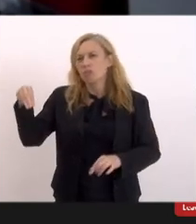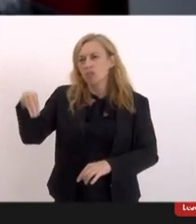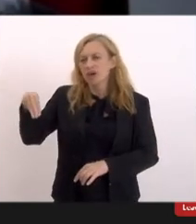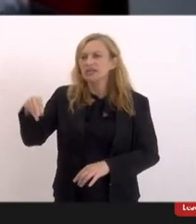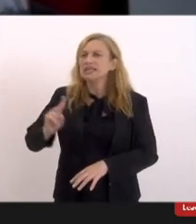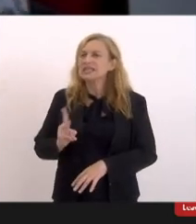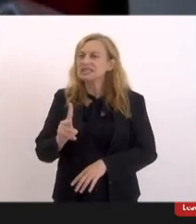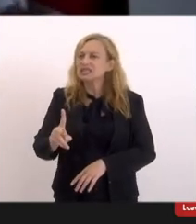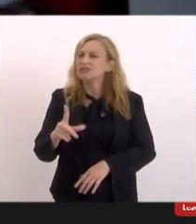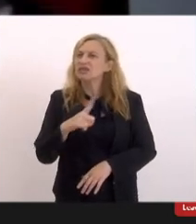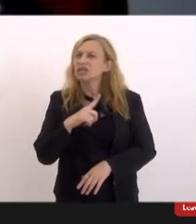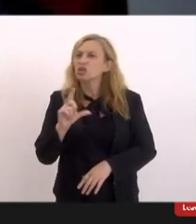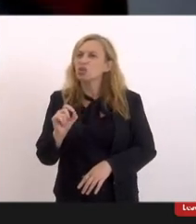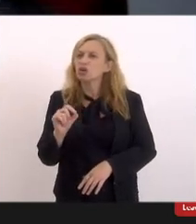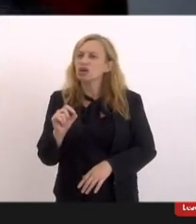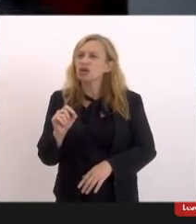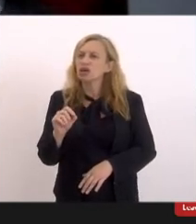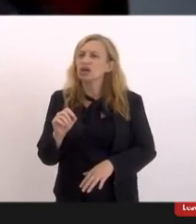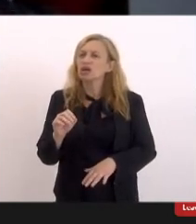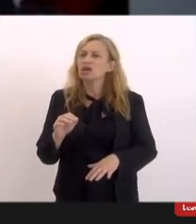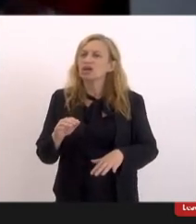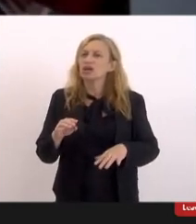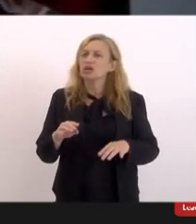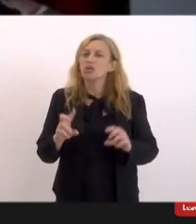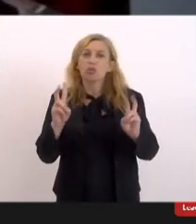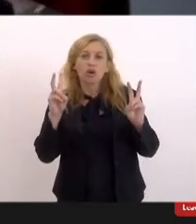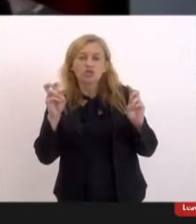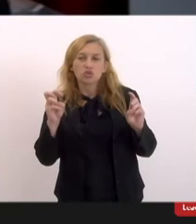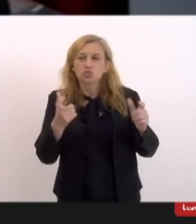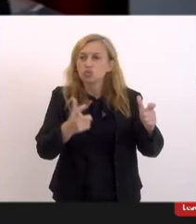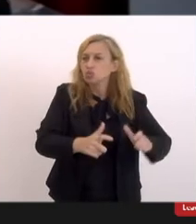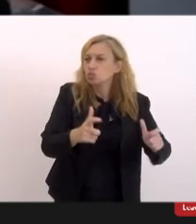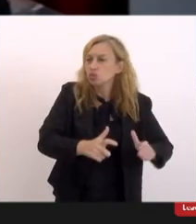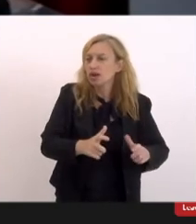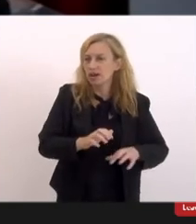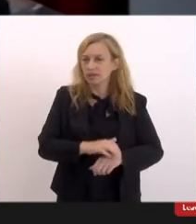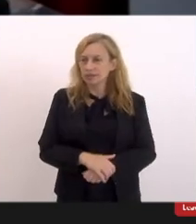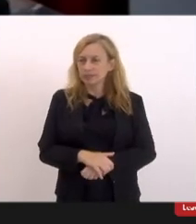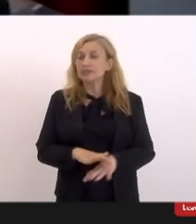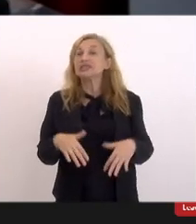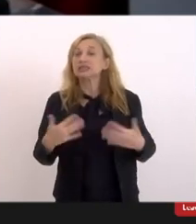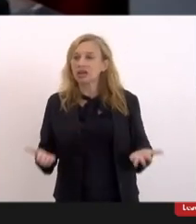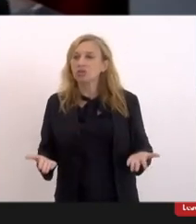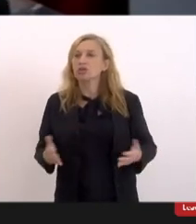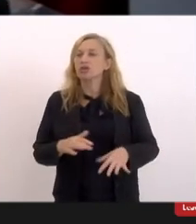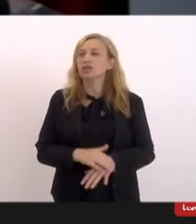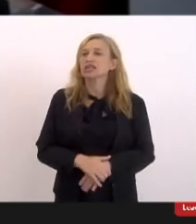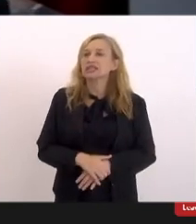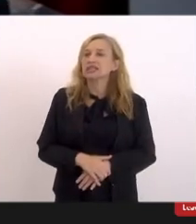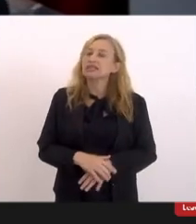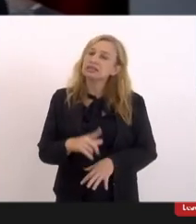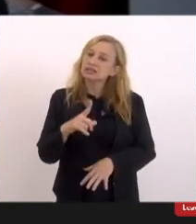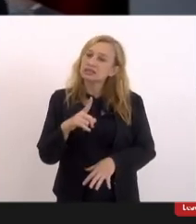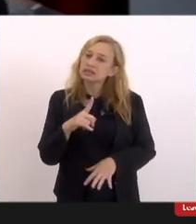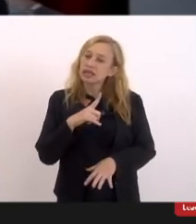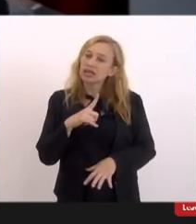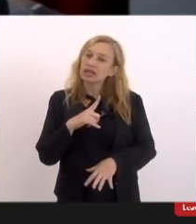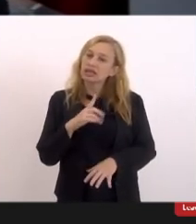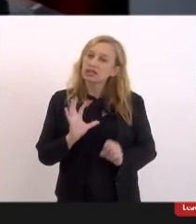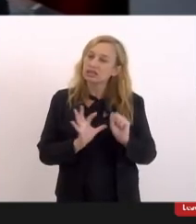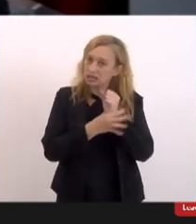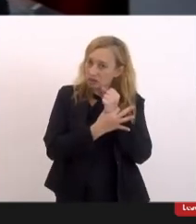ver com o bandeiramento, com a situação daquele território. Então, se tem condições de